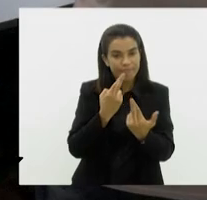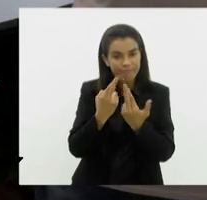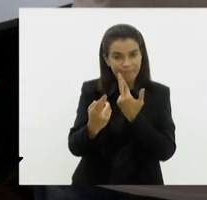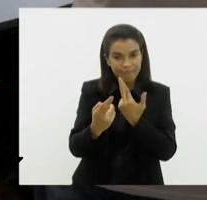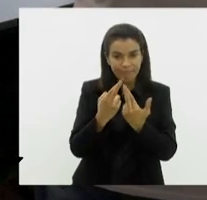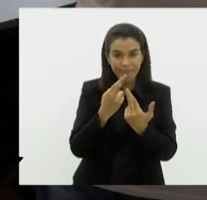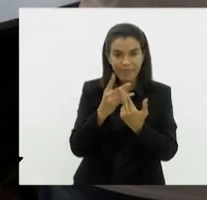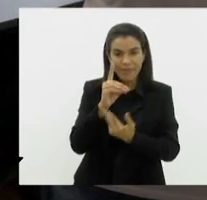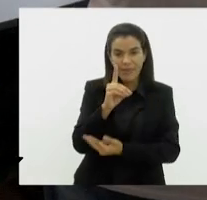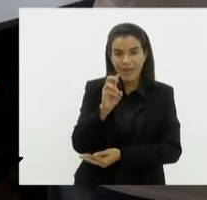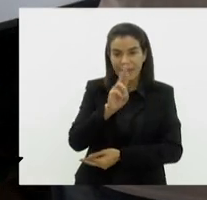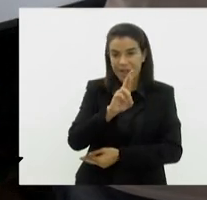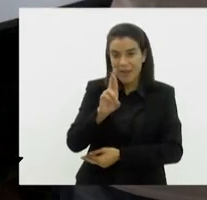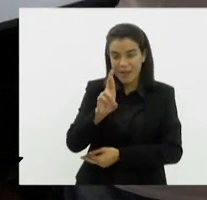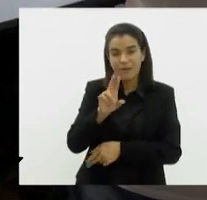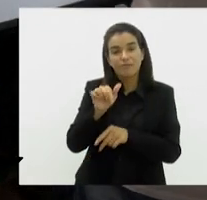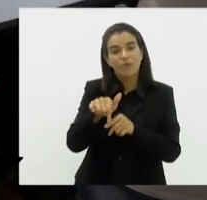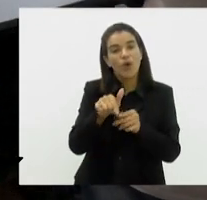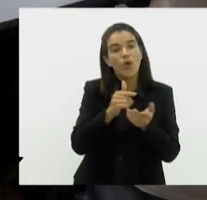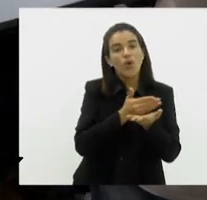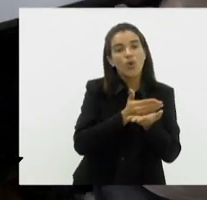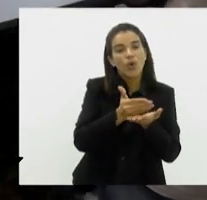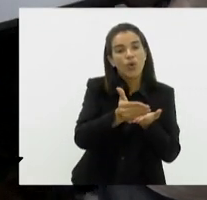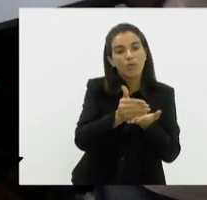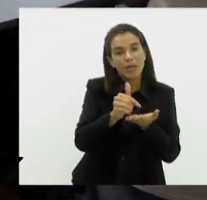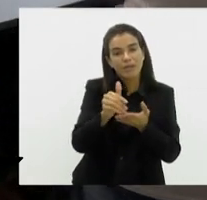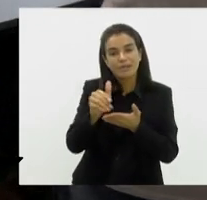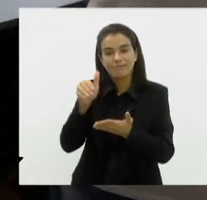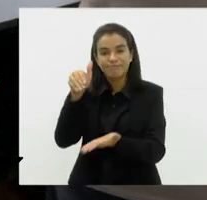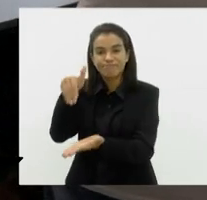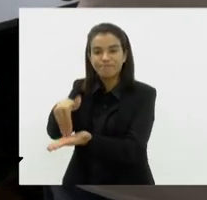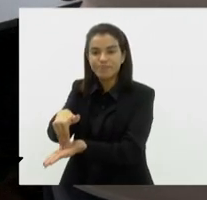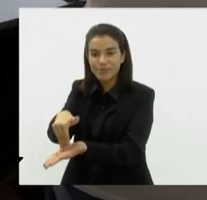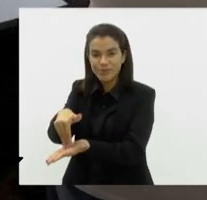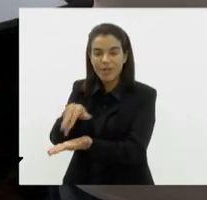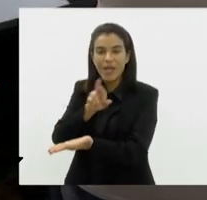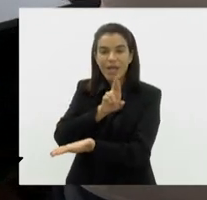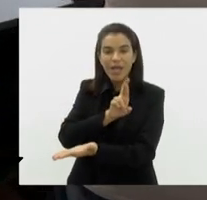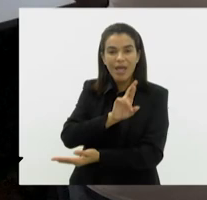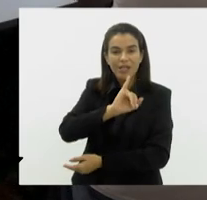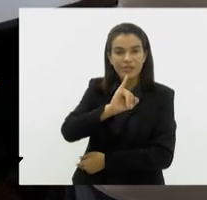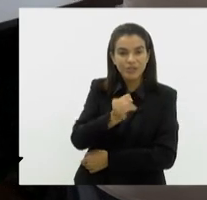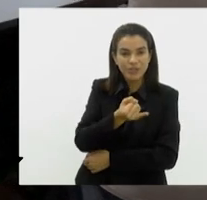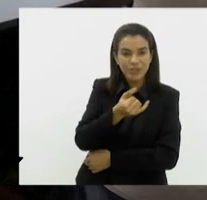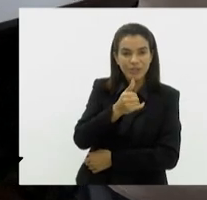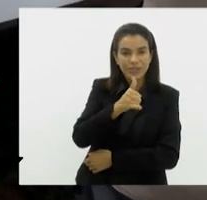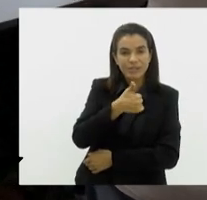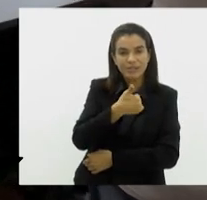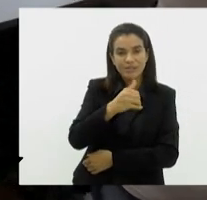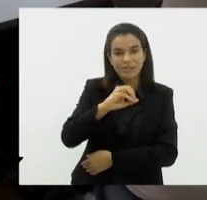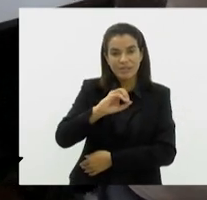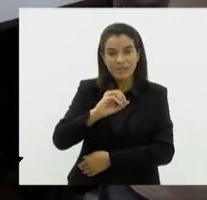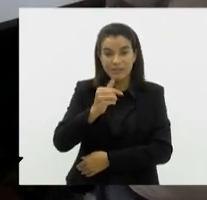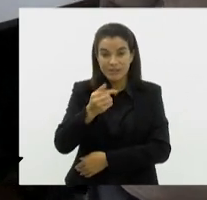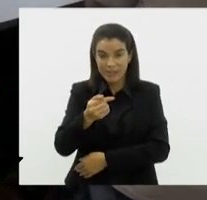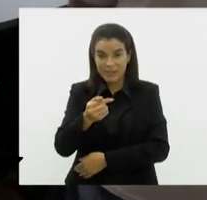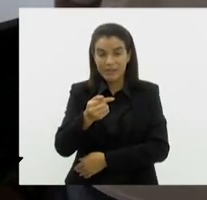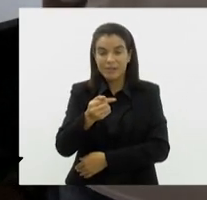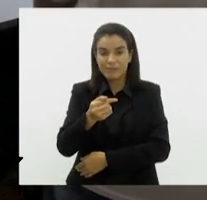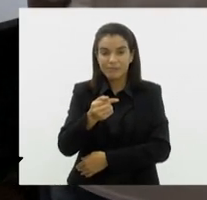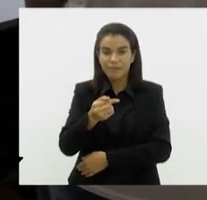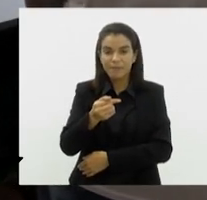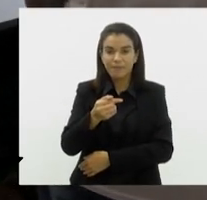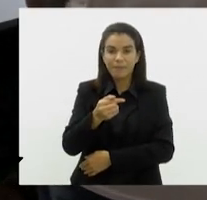DR, que lá diz onde começa e onde termina a RJ107. RJ é